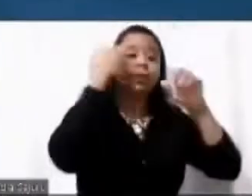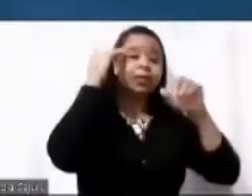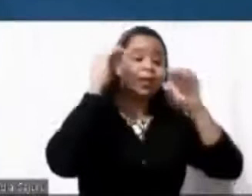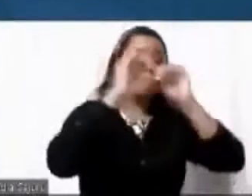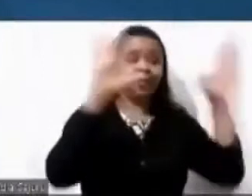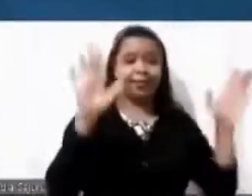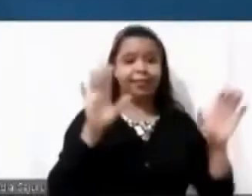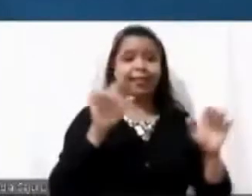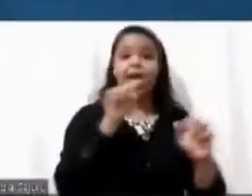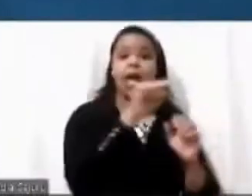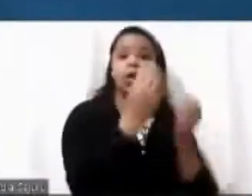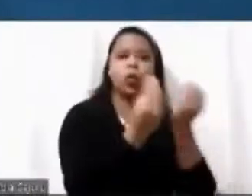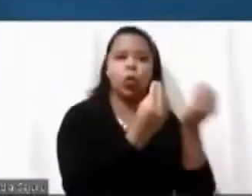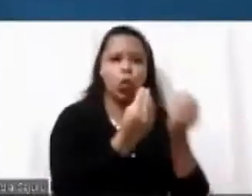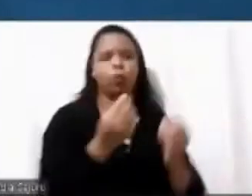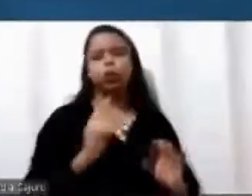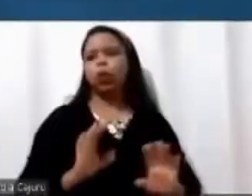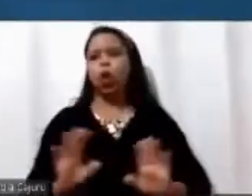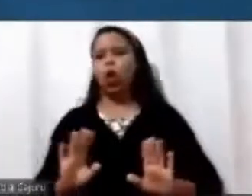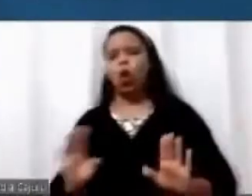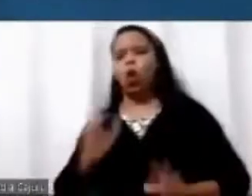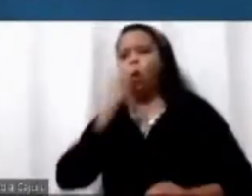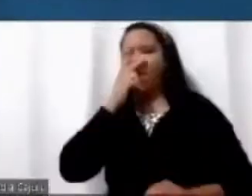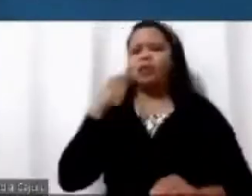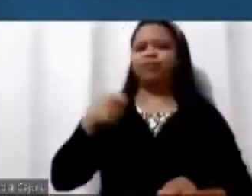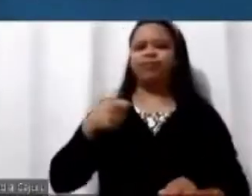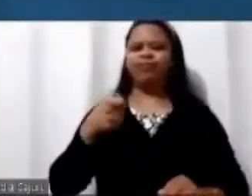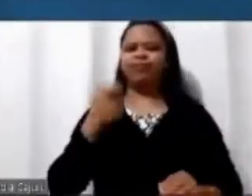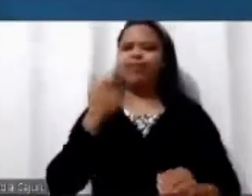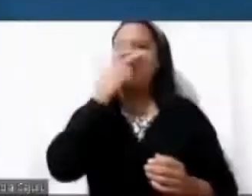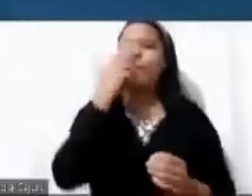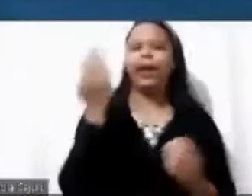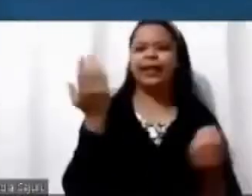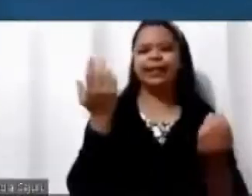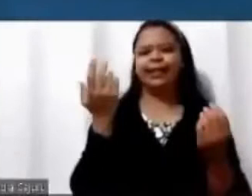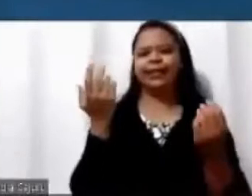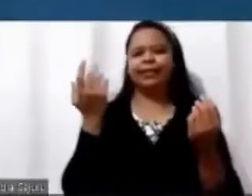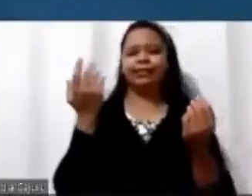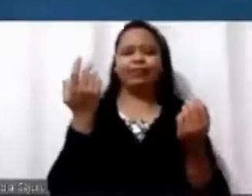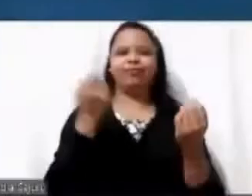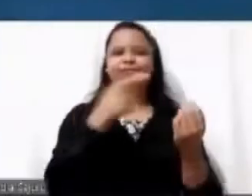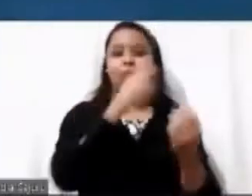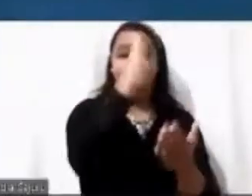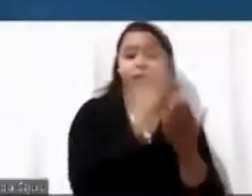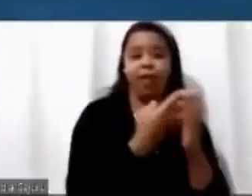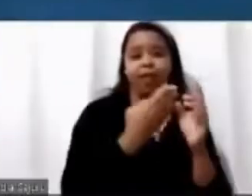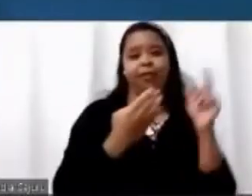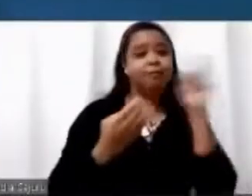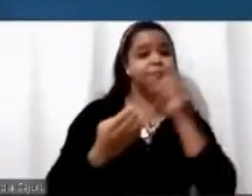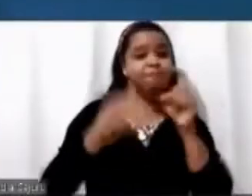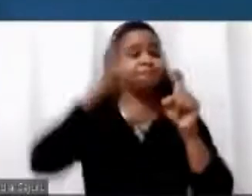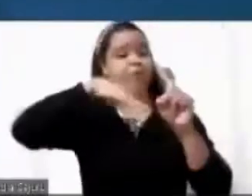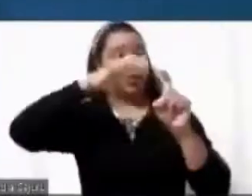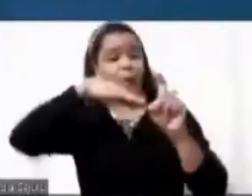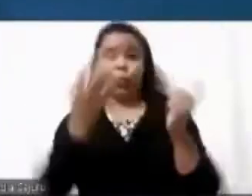defensiva. Muitas vezes baseadas em mitos, baseados de é melhor não atender do que talvez